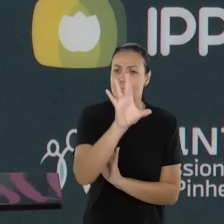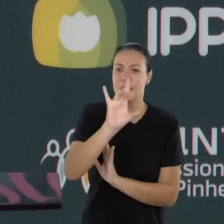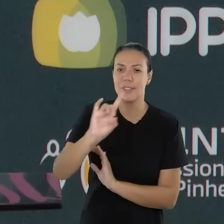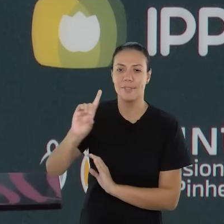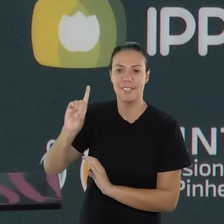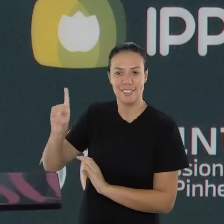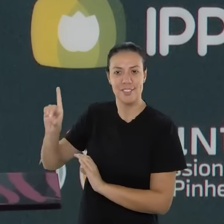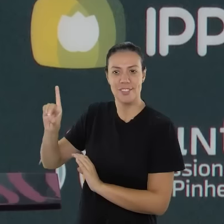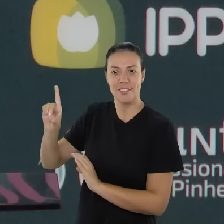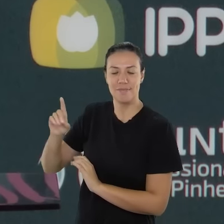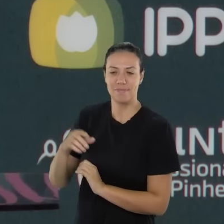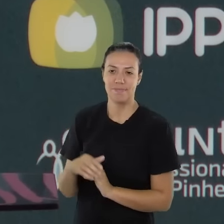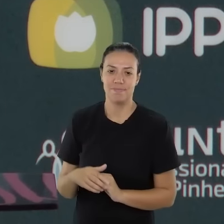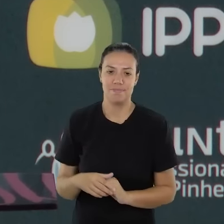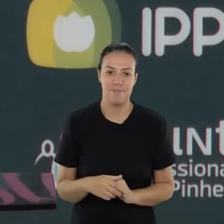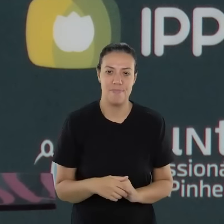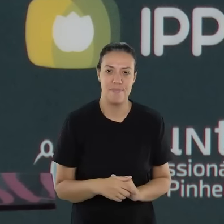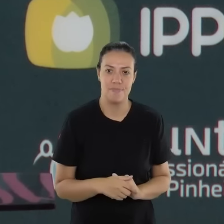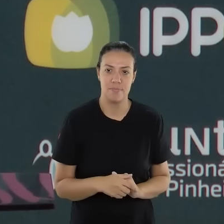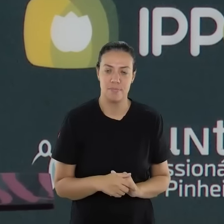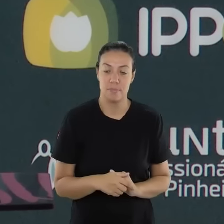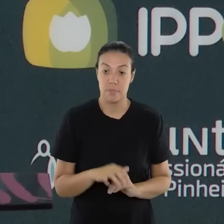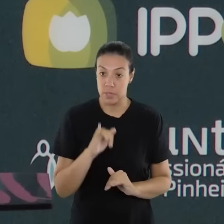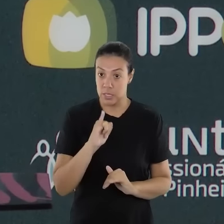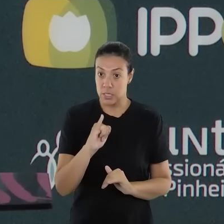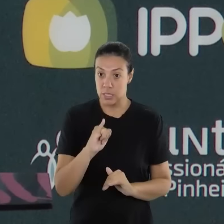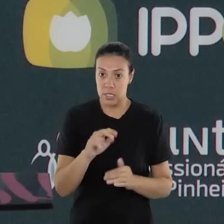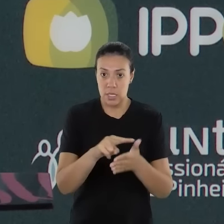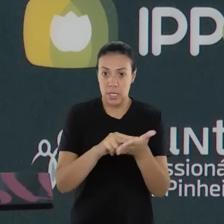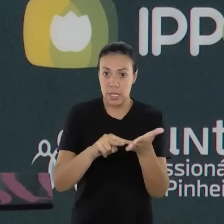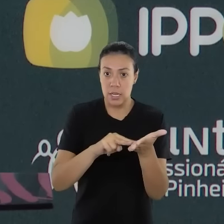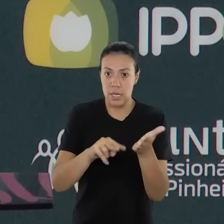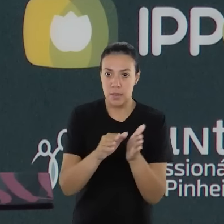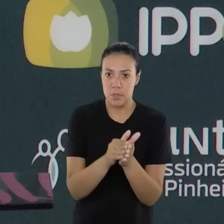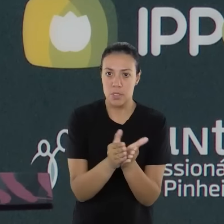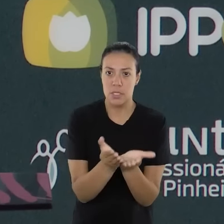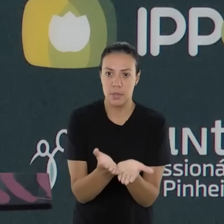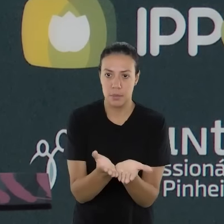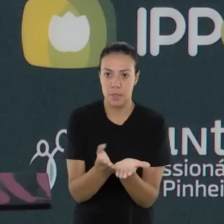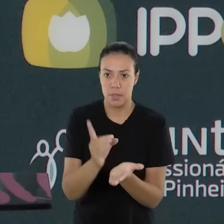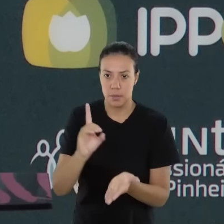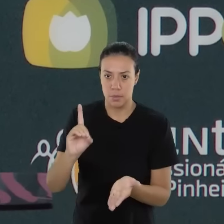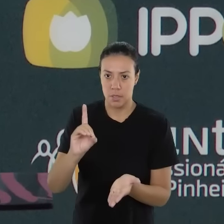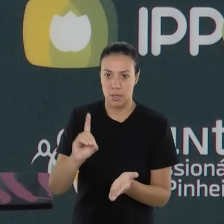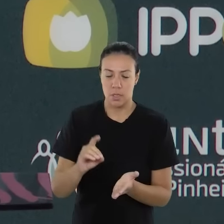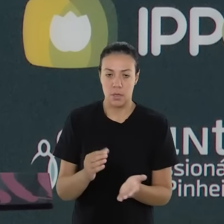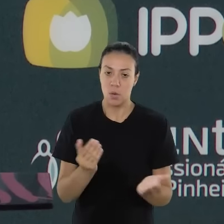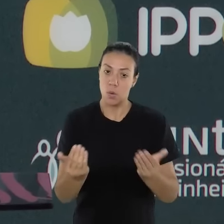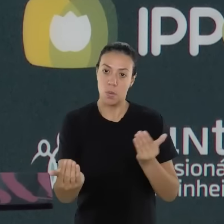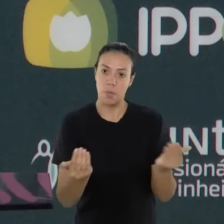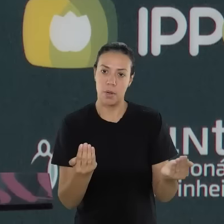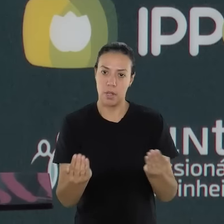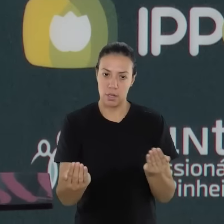A Bíblia, se nós pegarmos uma concordância ou